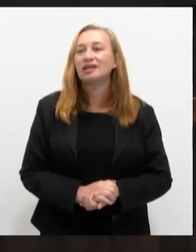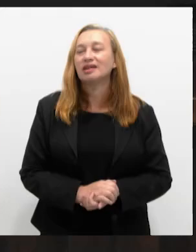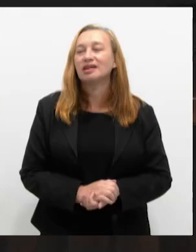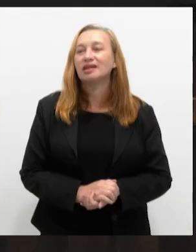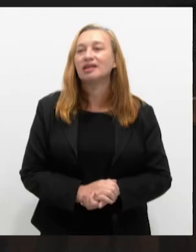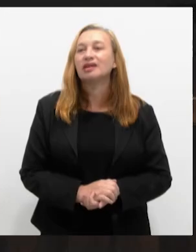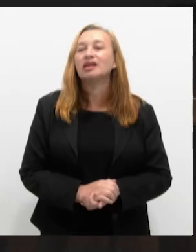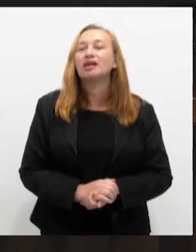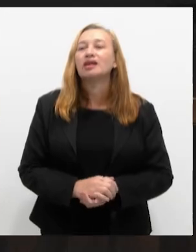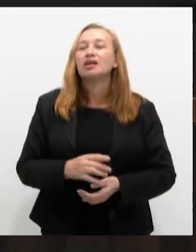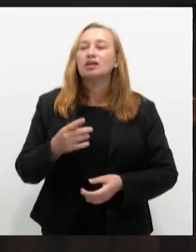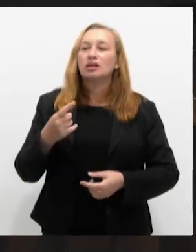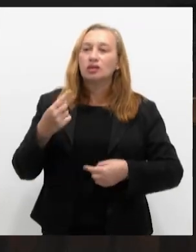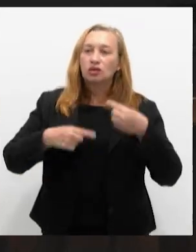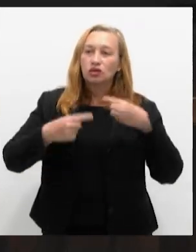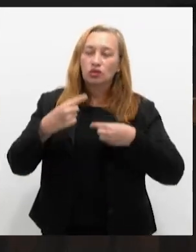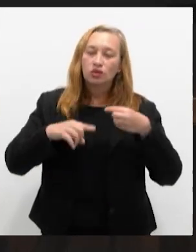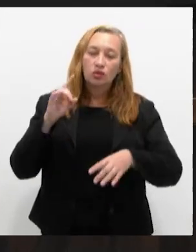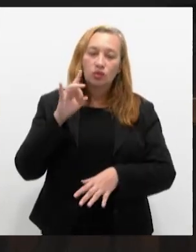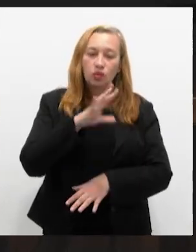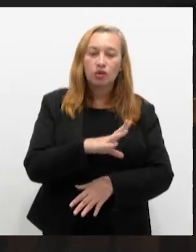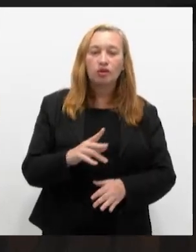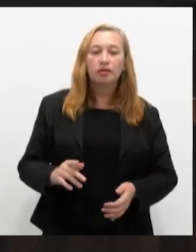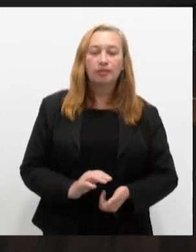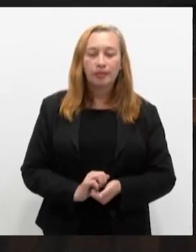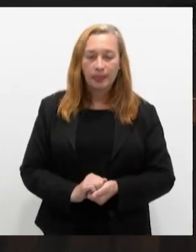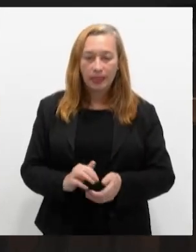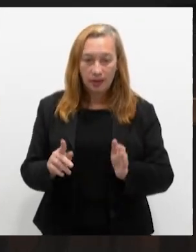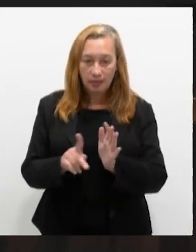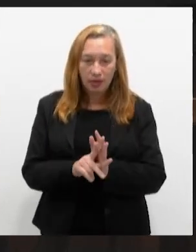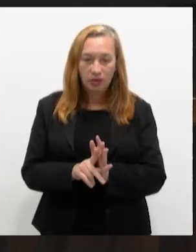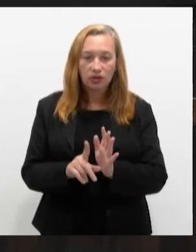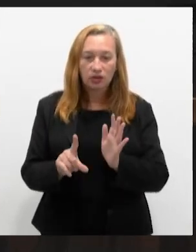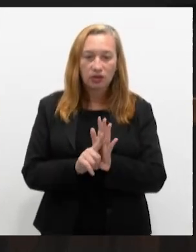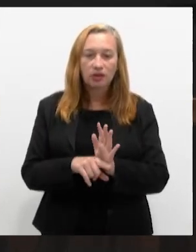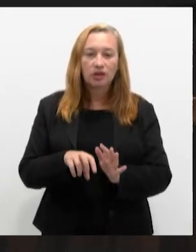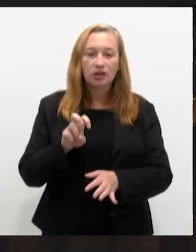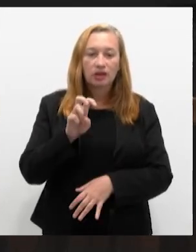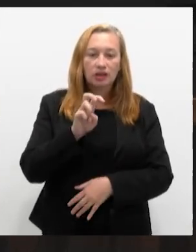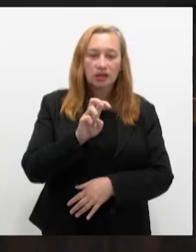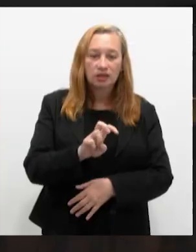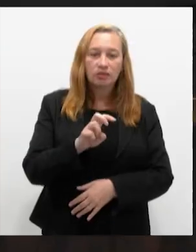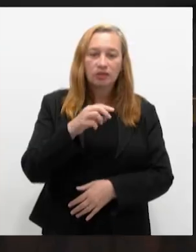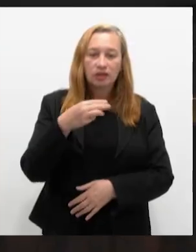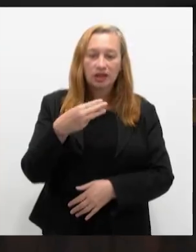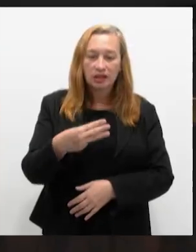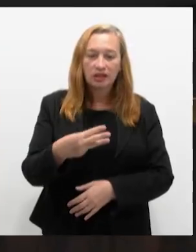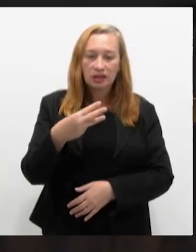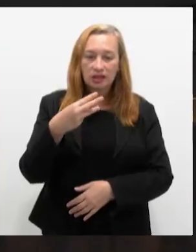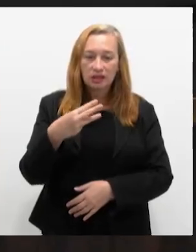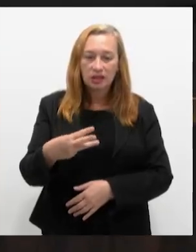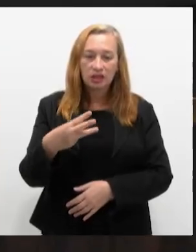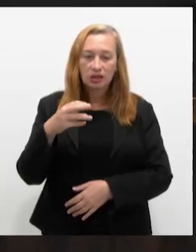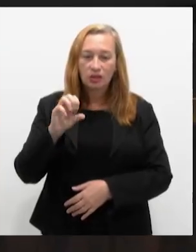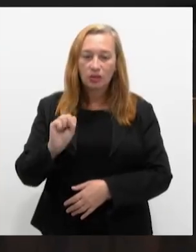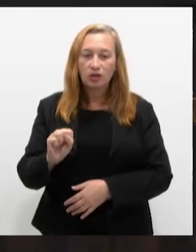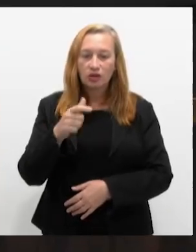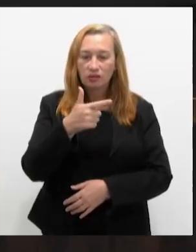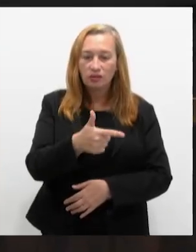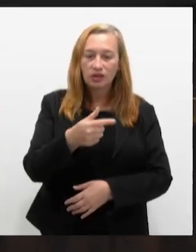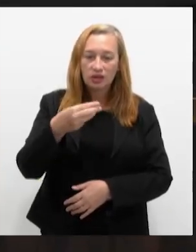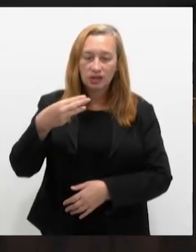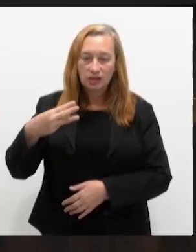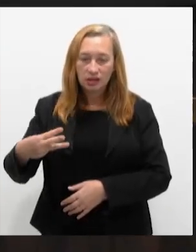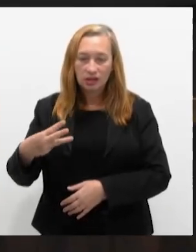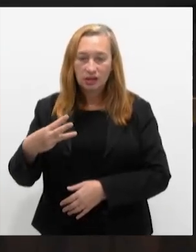Anuncio, em regime de urgência, em discussão única, projeto de lei número 5.338 de 25, de